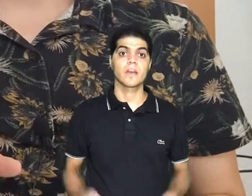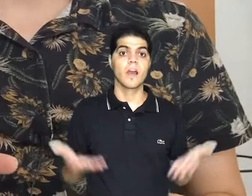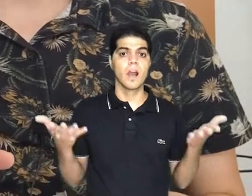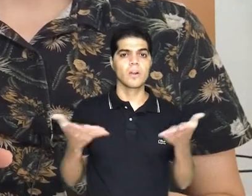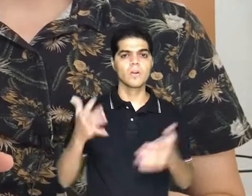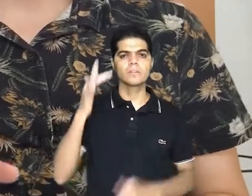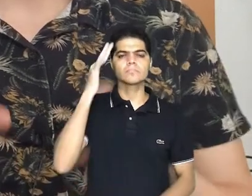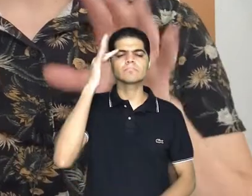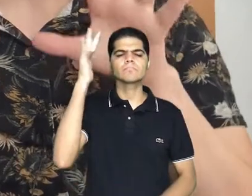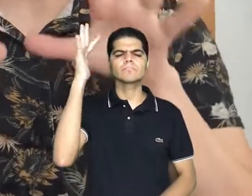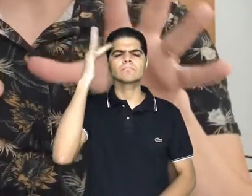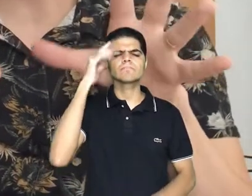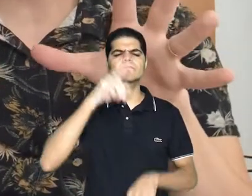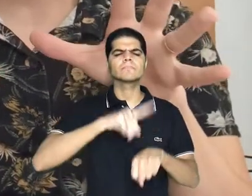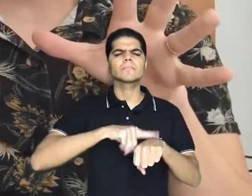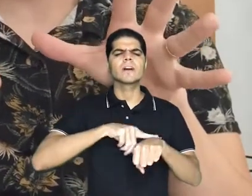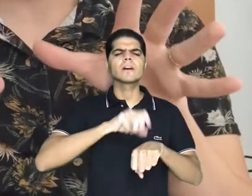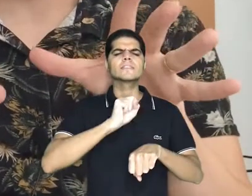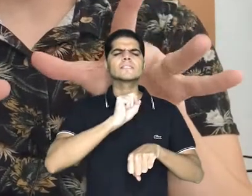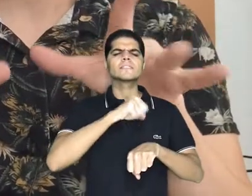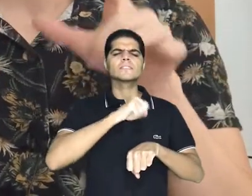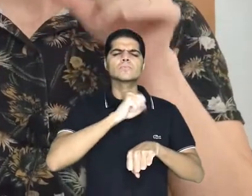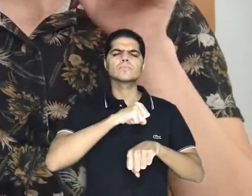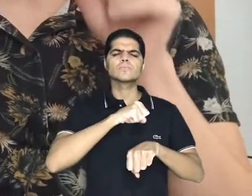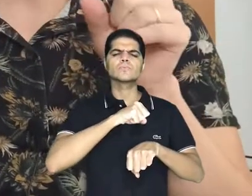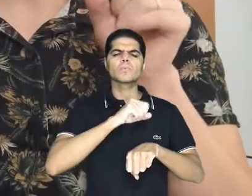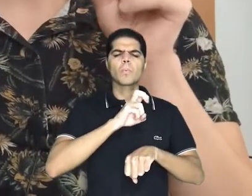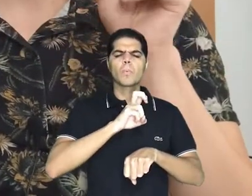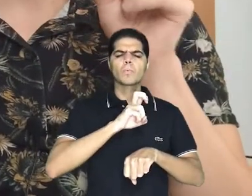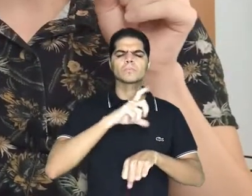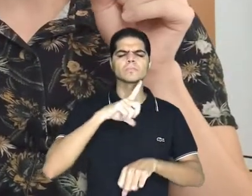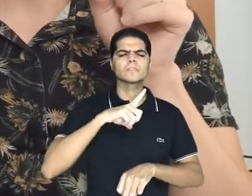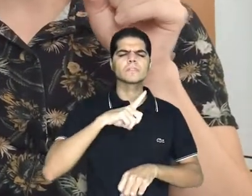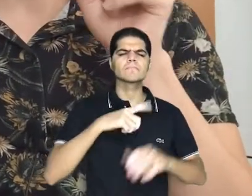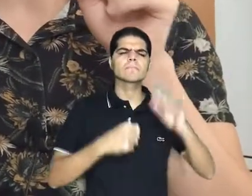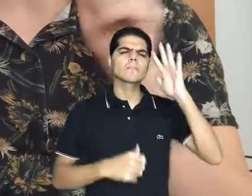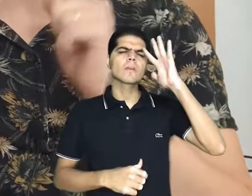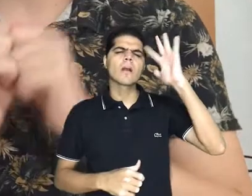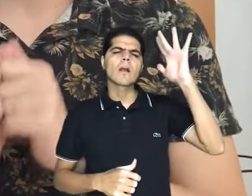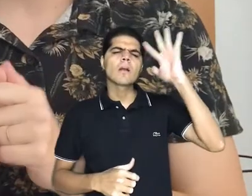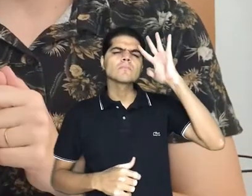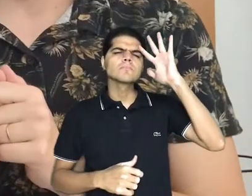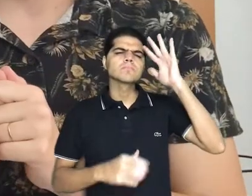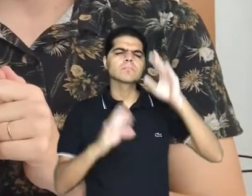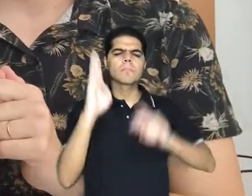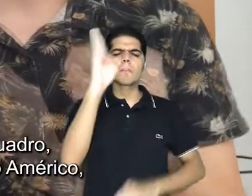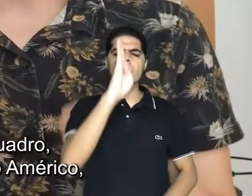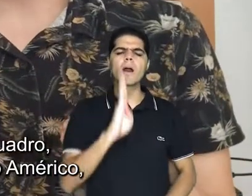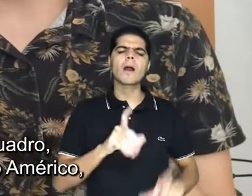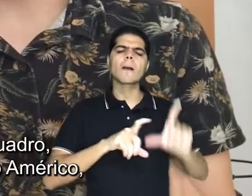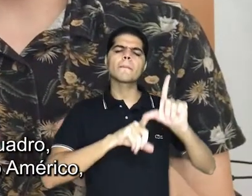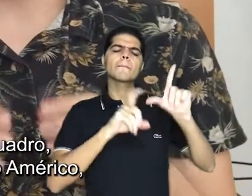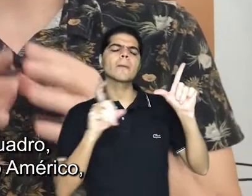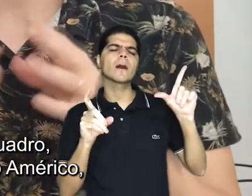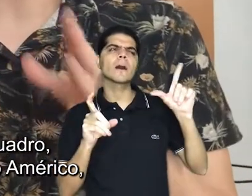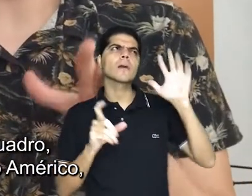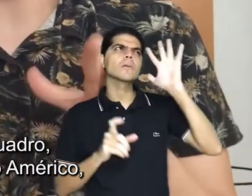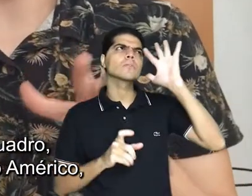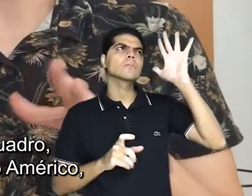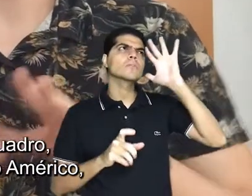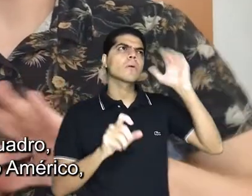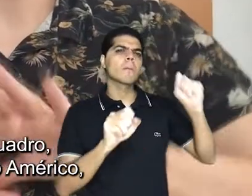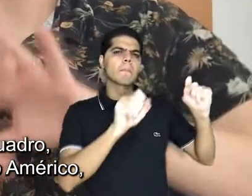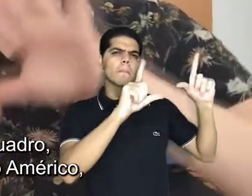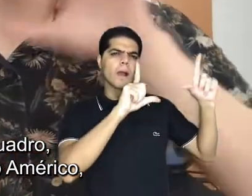e fecha os olhos aqui comigo por 5 segundos e imagina a independência do Brasil se o que vem na sua cabeça